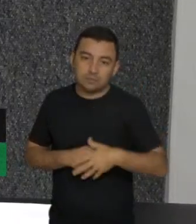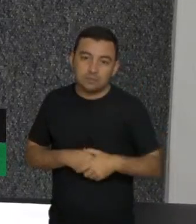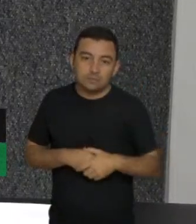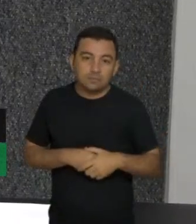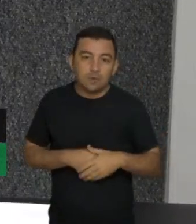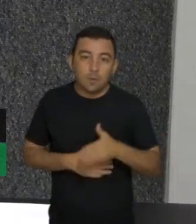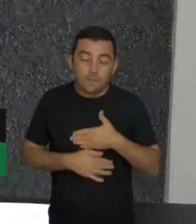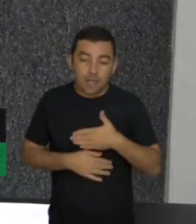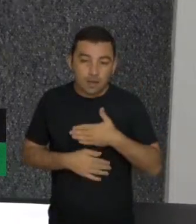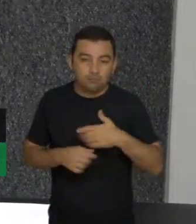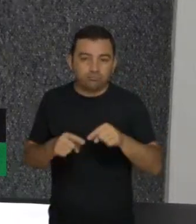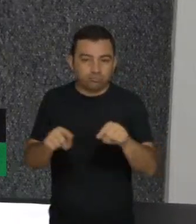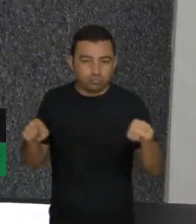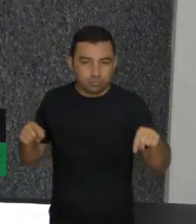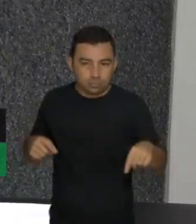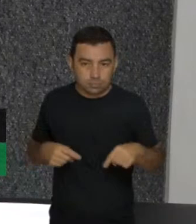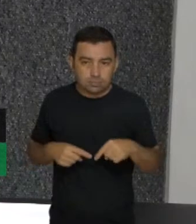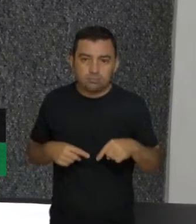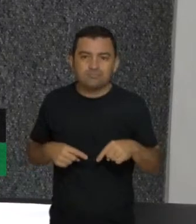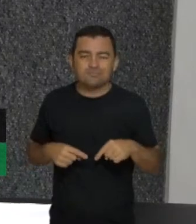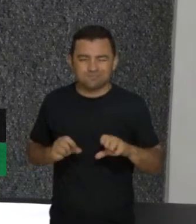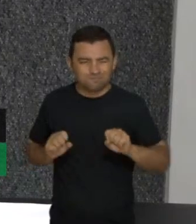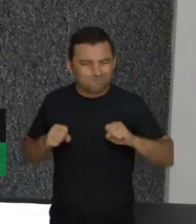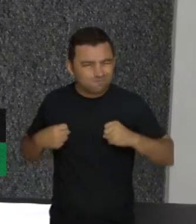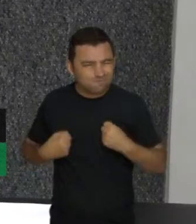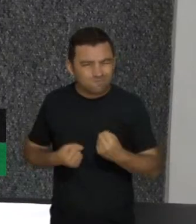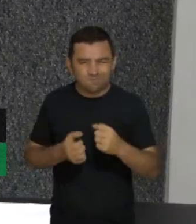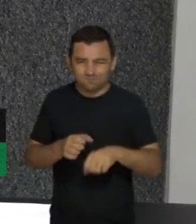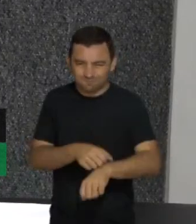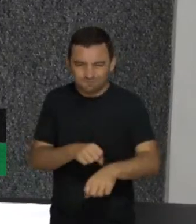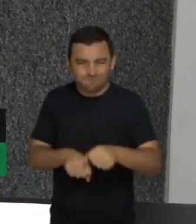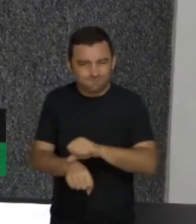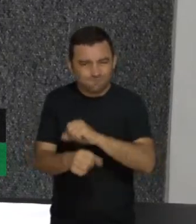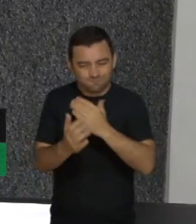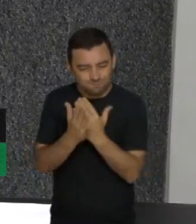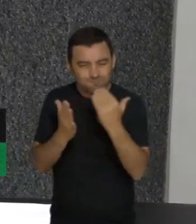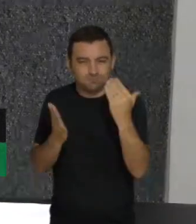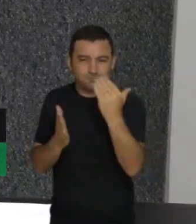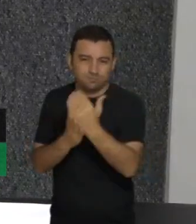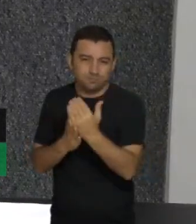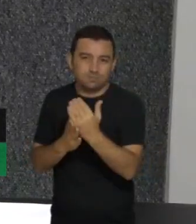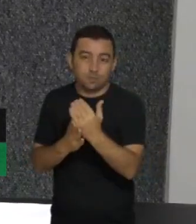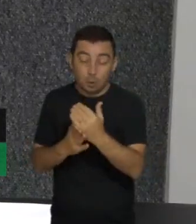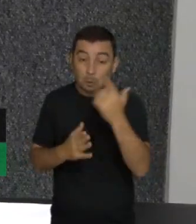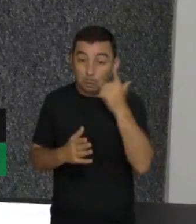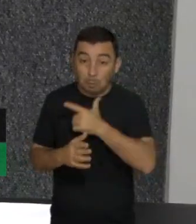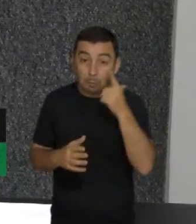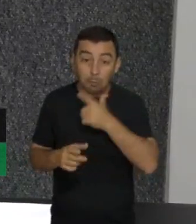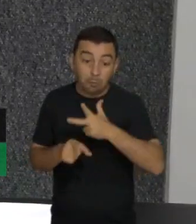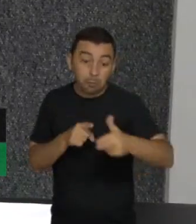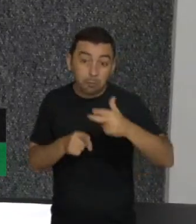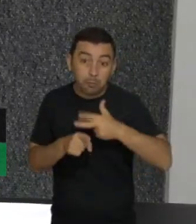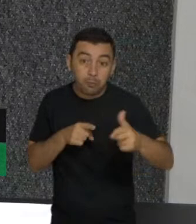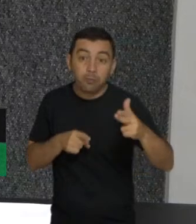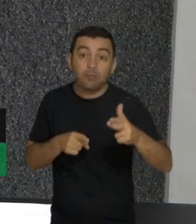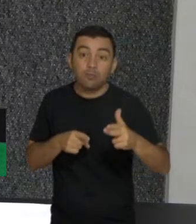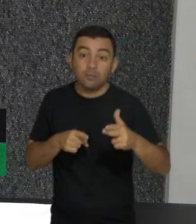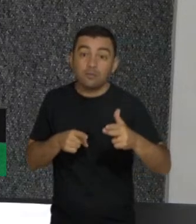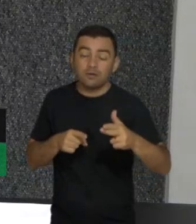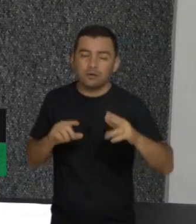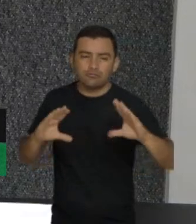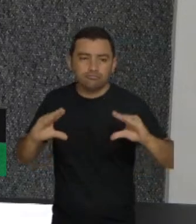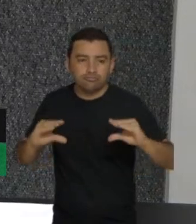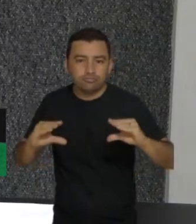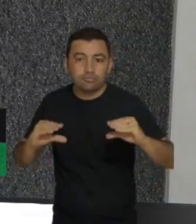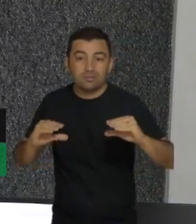meu gabinete eh tem feito de tudo e tem sido tem tido um êxito muito grande né no conforto de